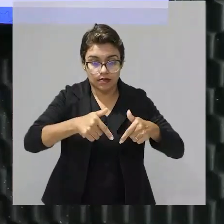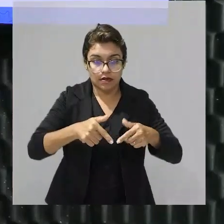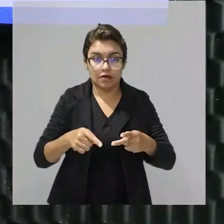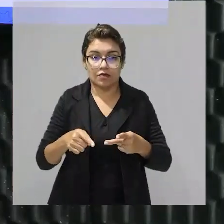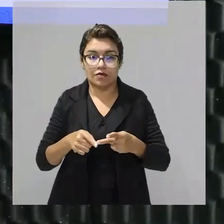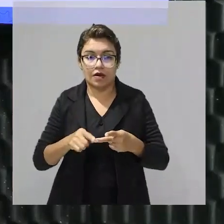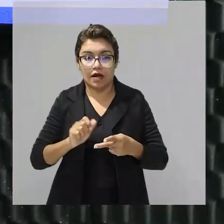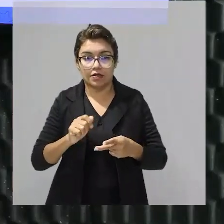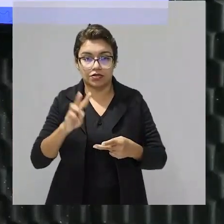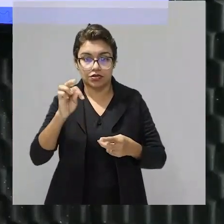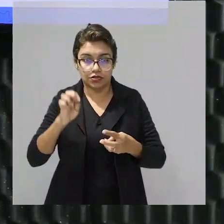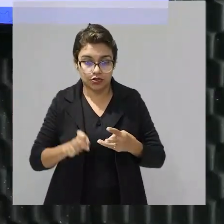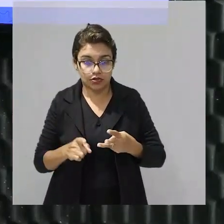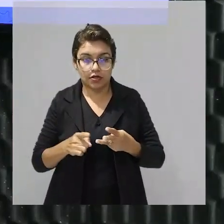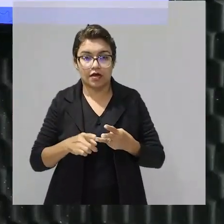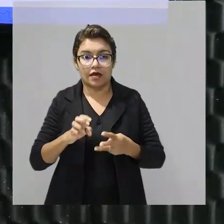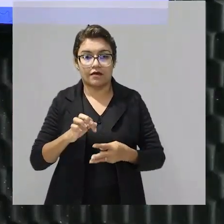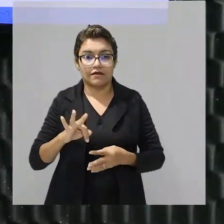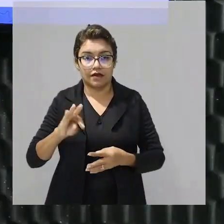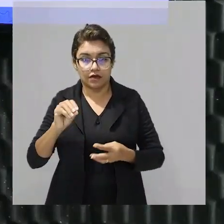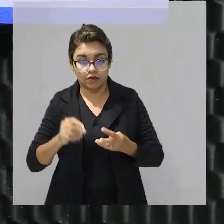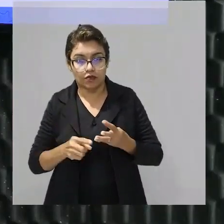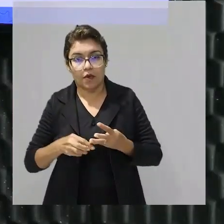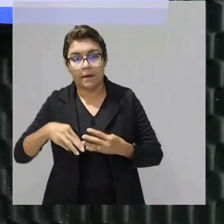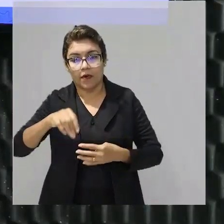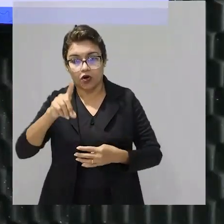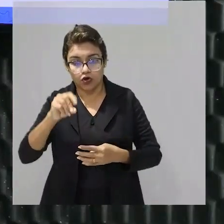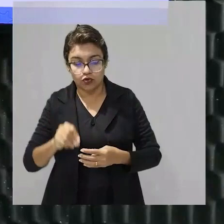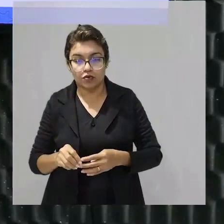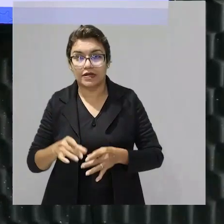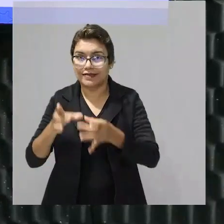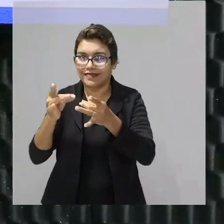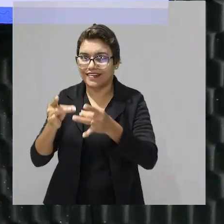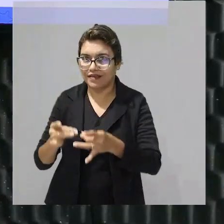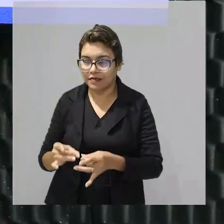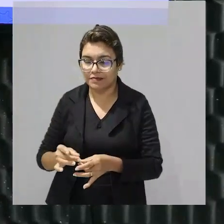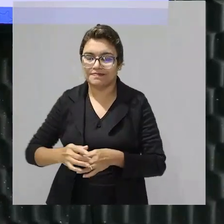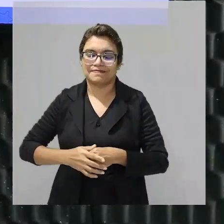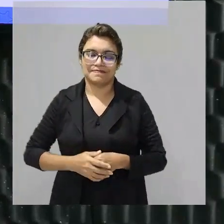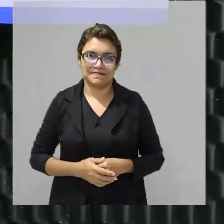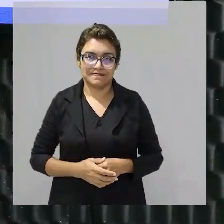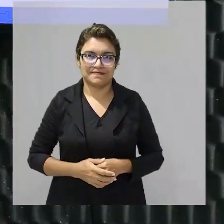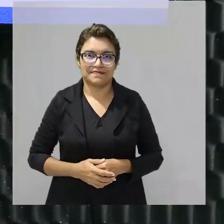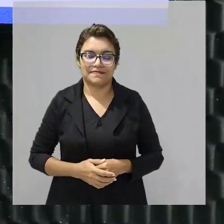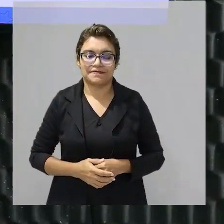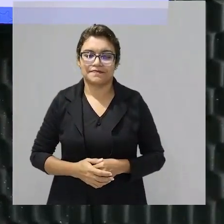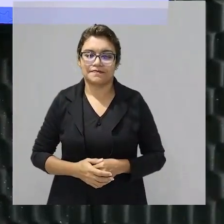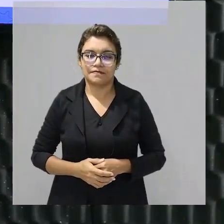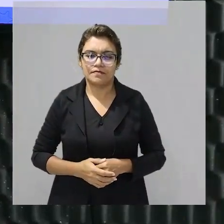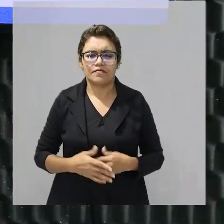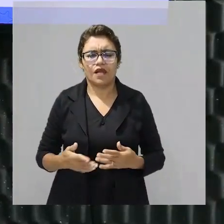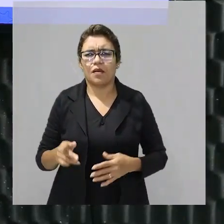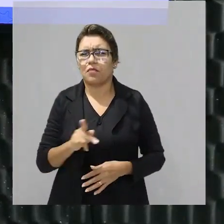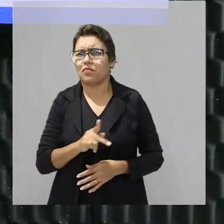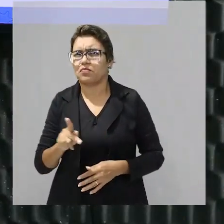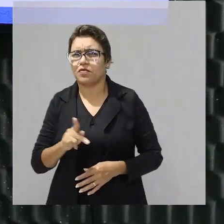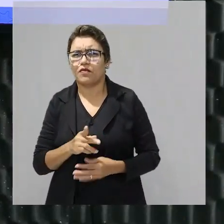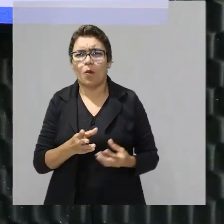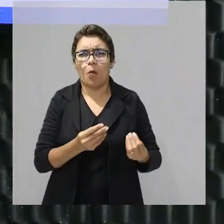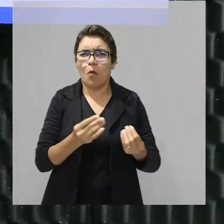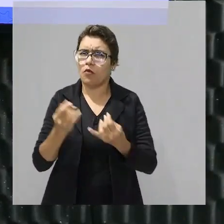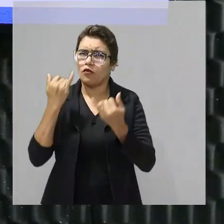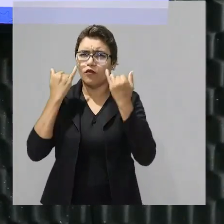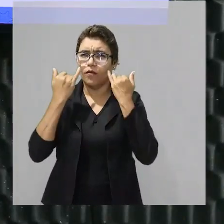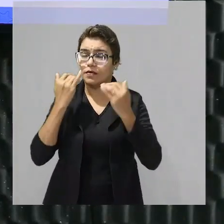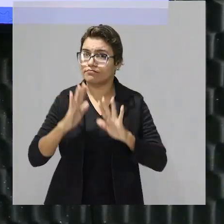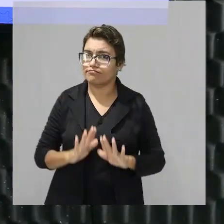parágrafos de desenvolvimento. Turma, nada de trazer informações novas para a conclusão. Aqui é a hora de você